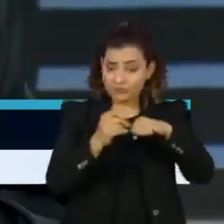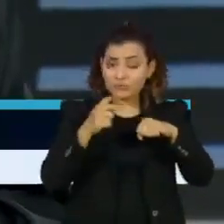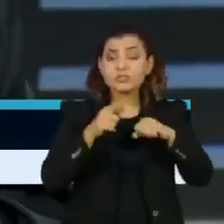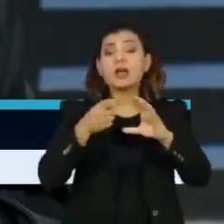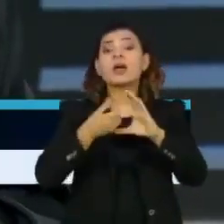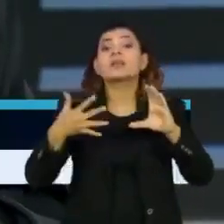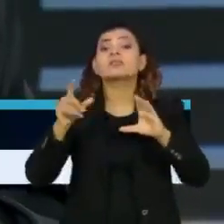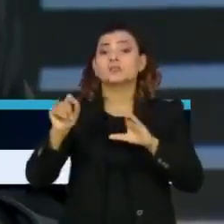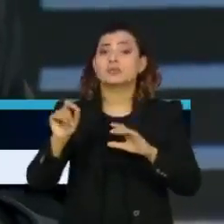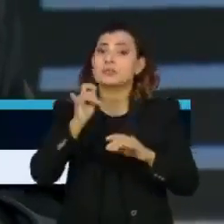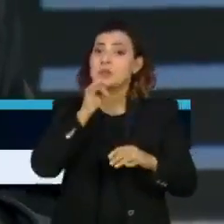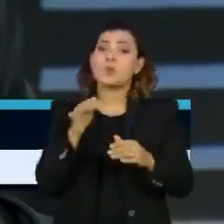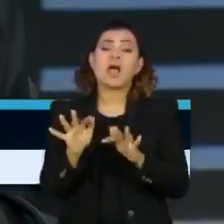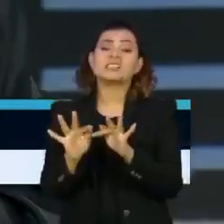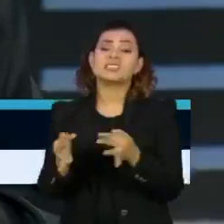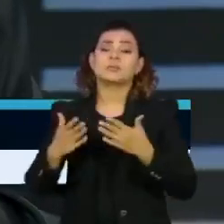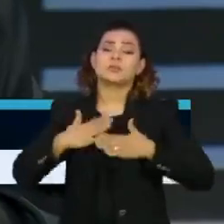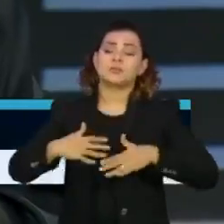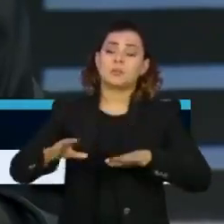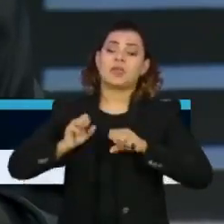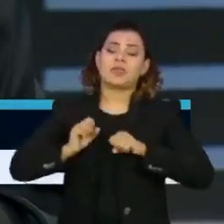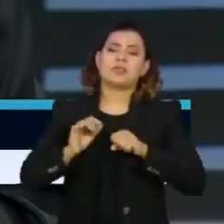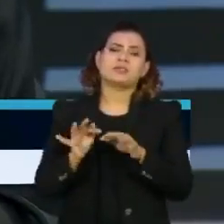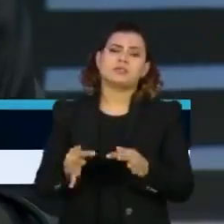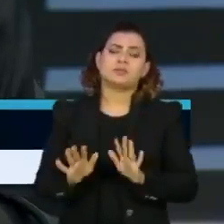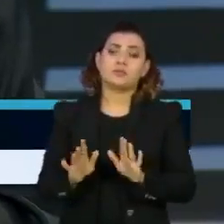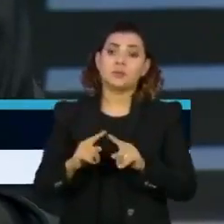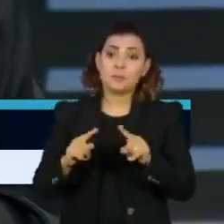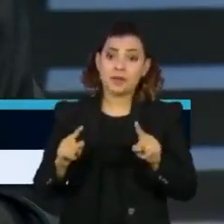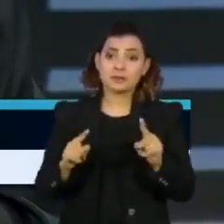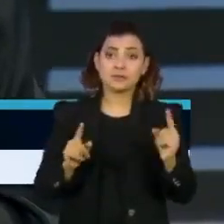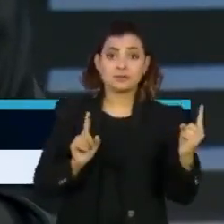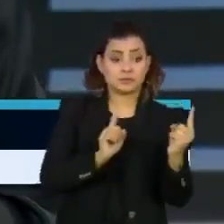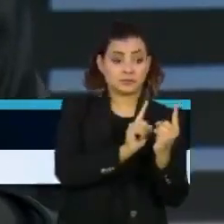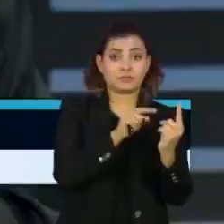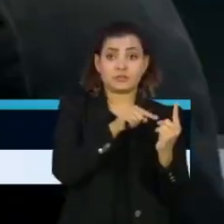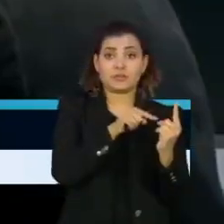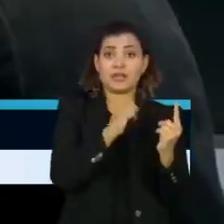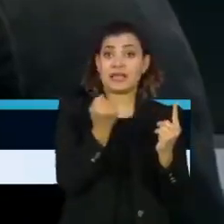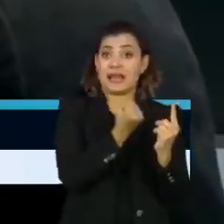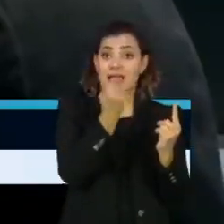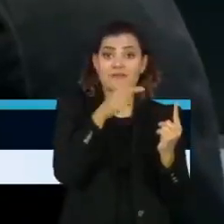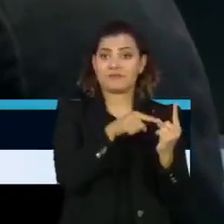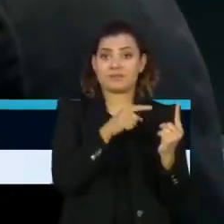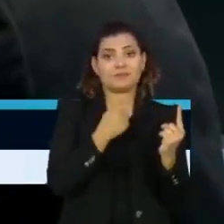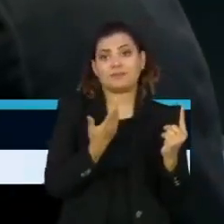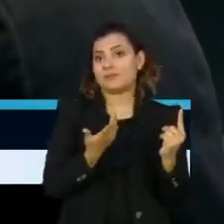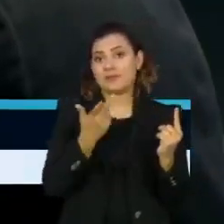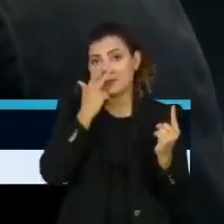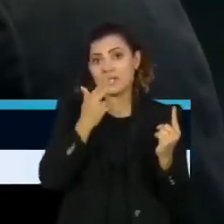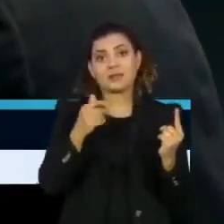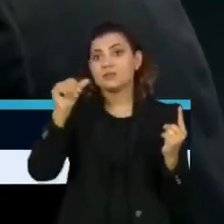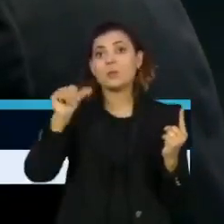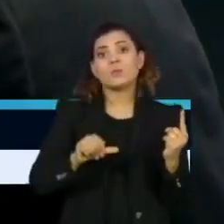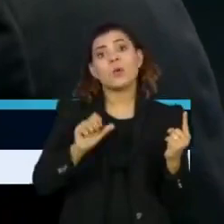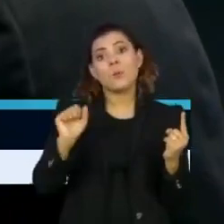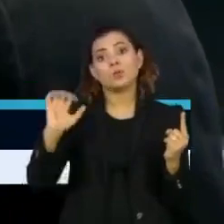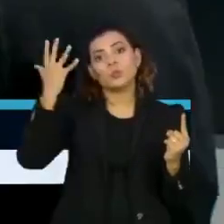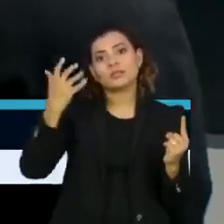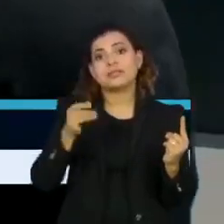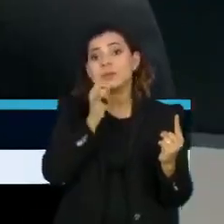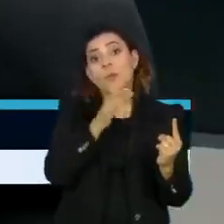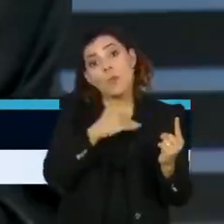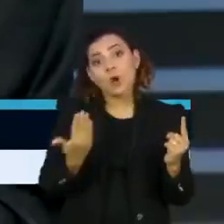mesmo que você tem um quadro leve você tem alguém muito perto de você com 4 Como está o tempo inteiro achando que o pior pode